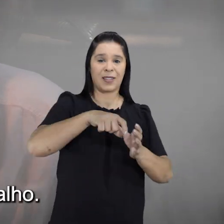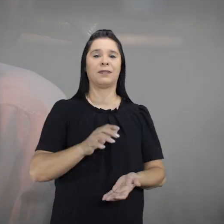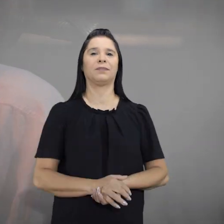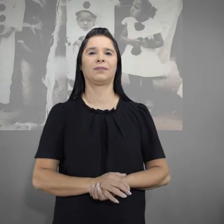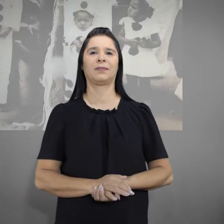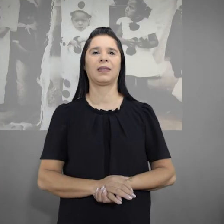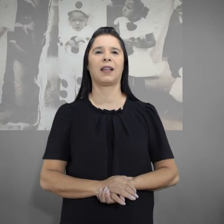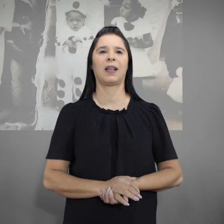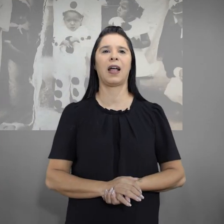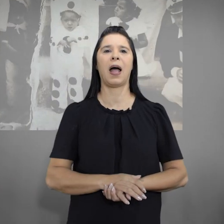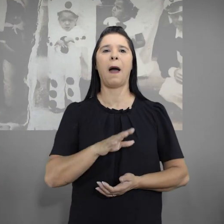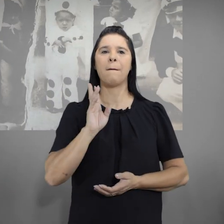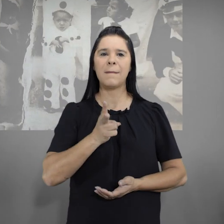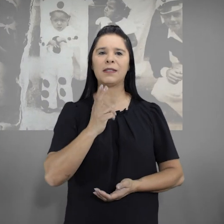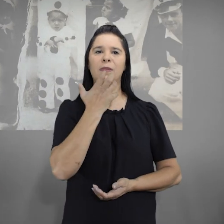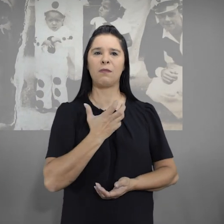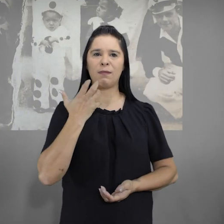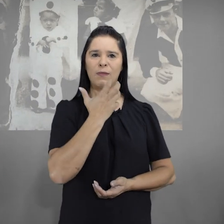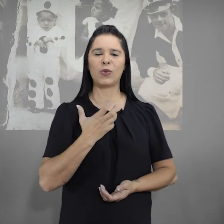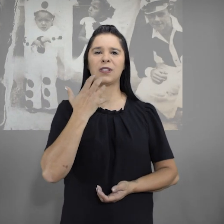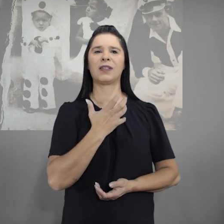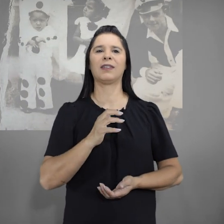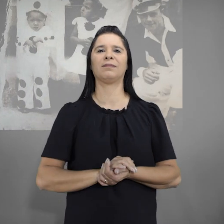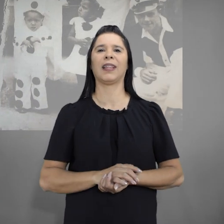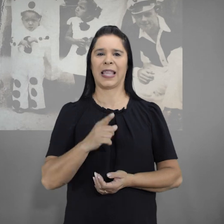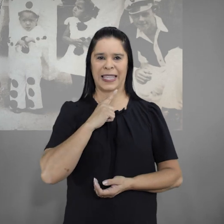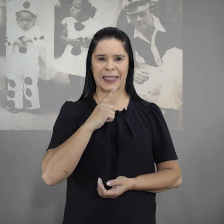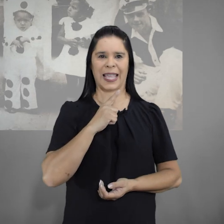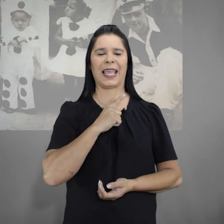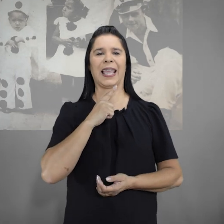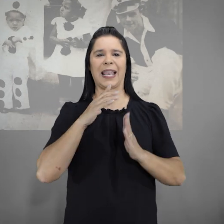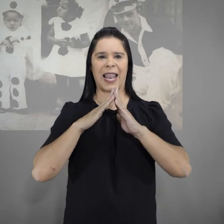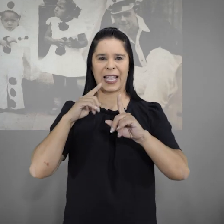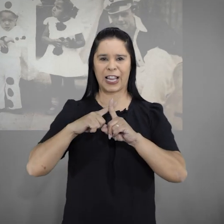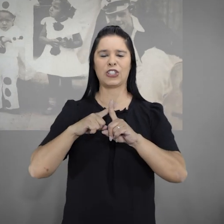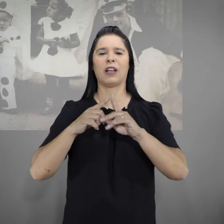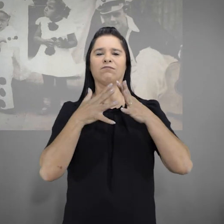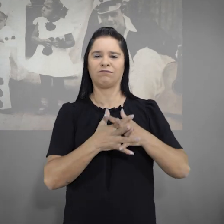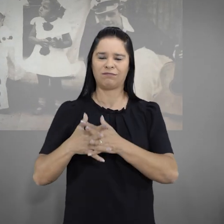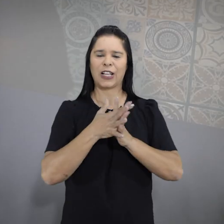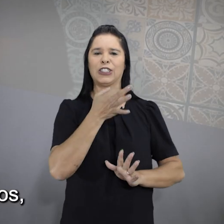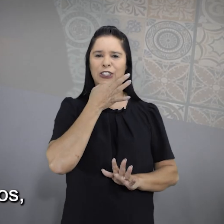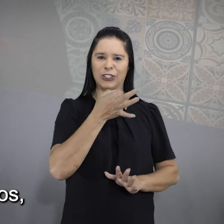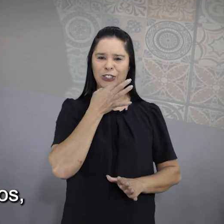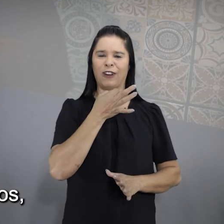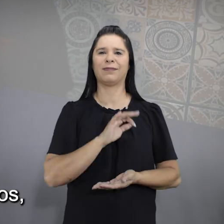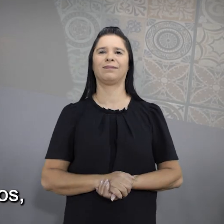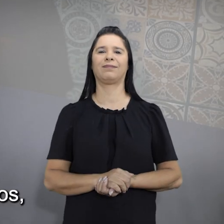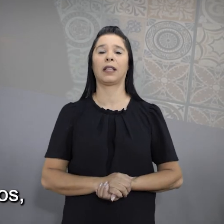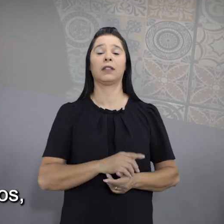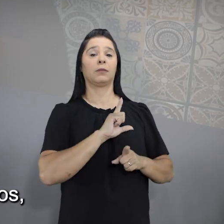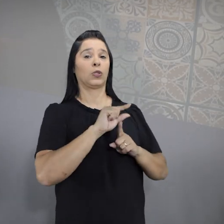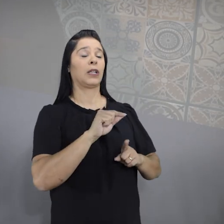Orquestra Banda Ramalho. A música mesmo, que existe nas igrejas. Saía no caminhão, um som no caminhão. O pessoal